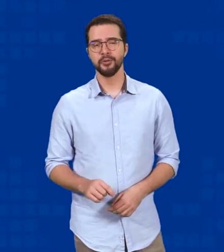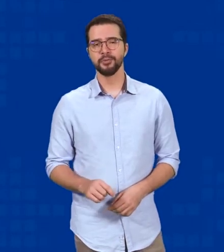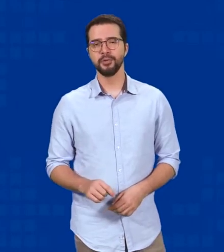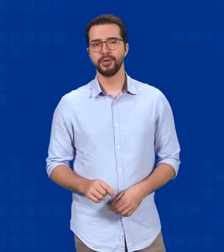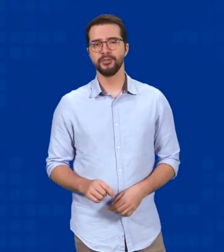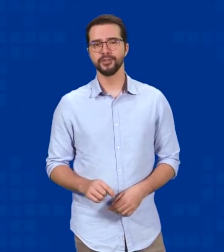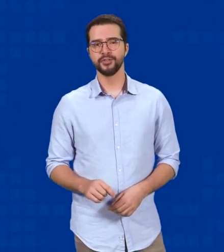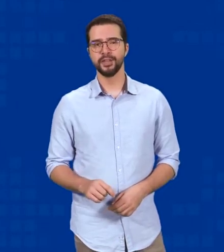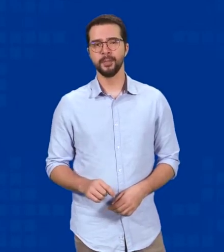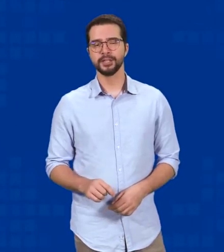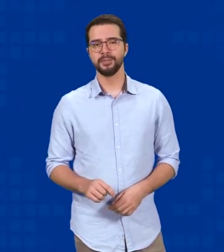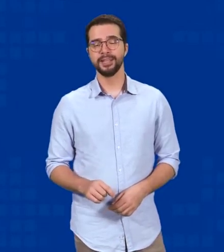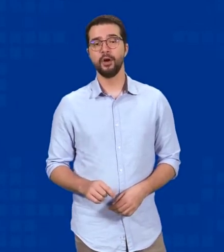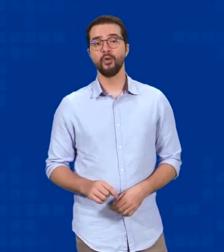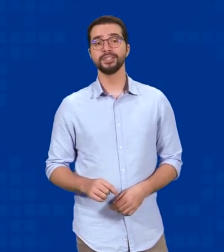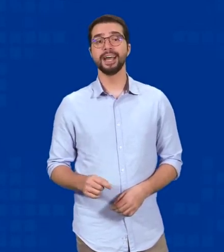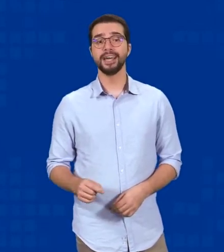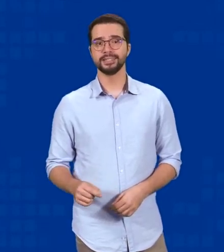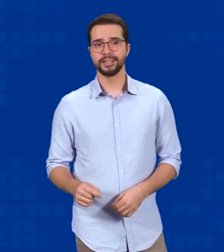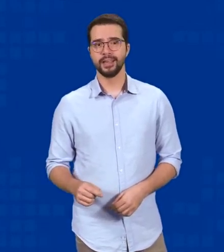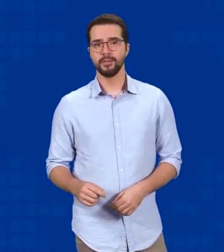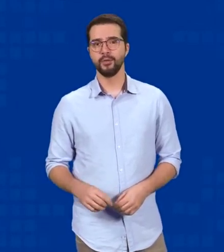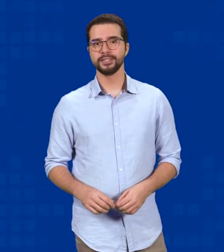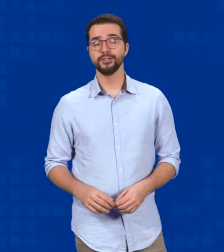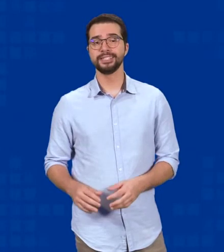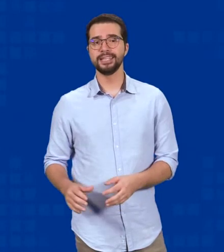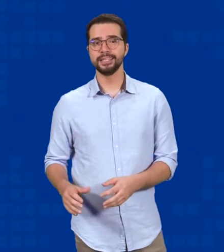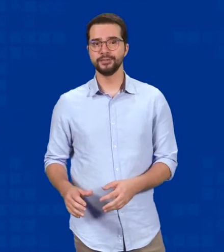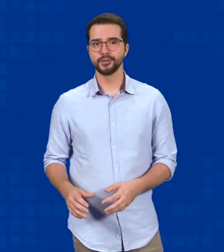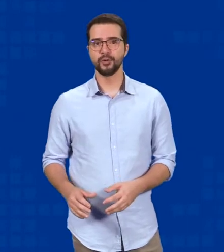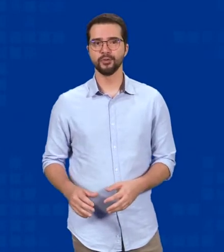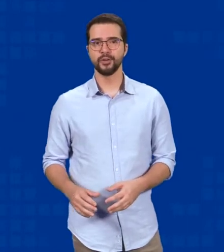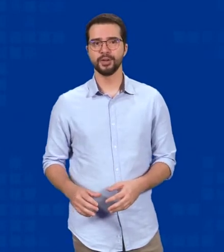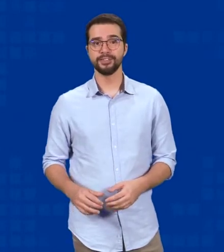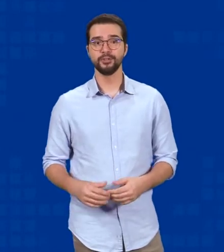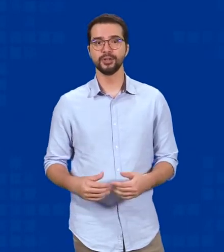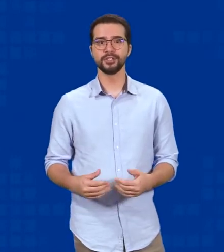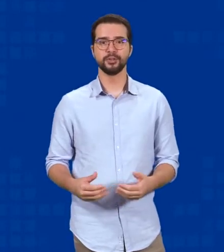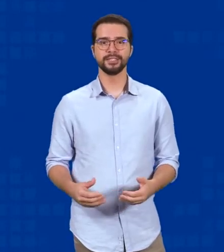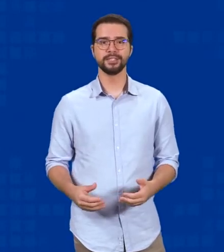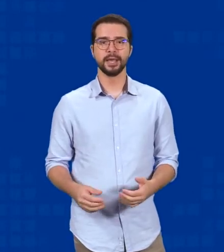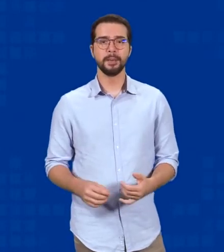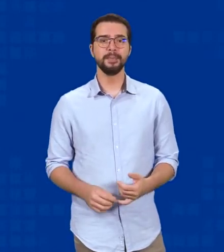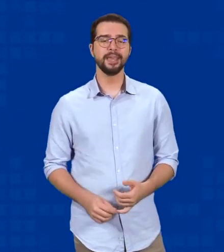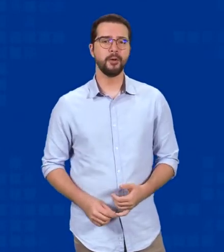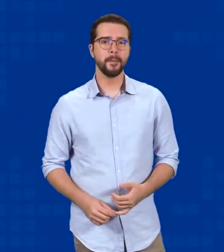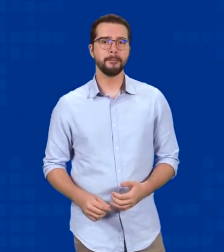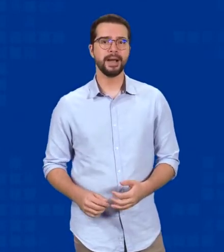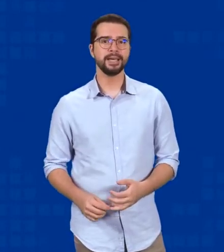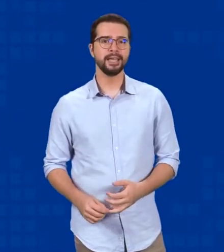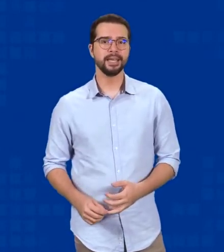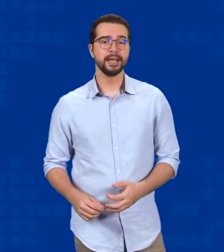legal para o público infanto-juvenil chamada Os Caras. É uma coleção de 6 livros que contam as aventuras dos adolescentes